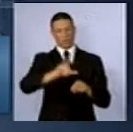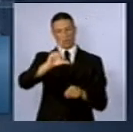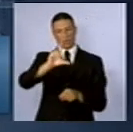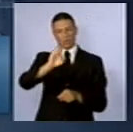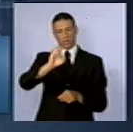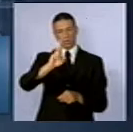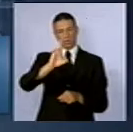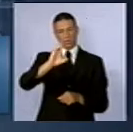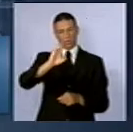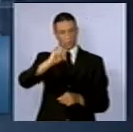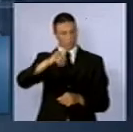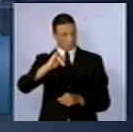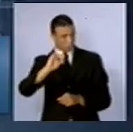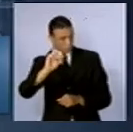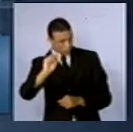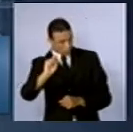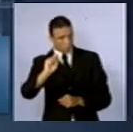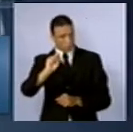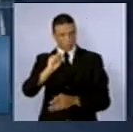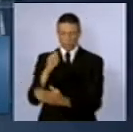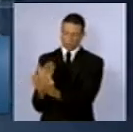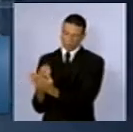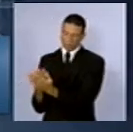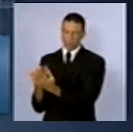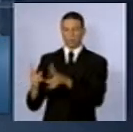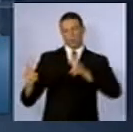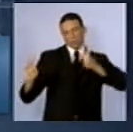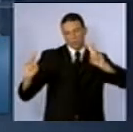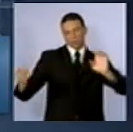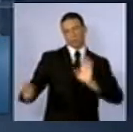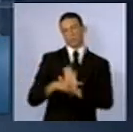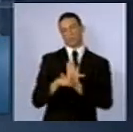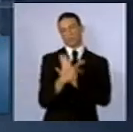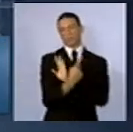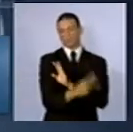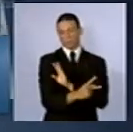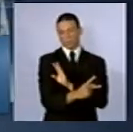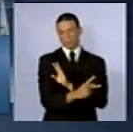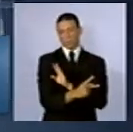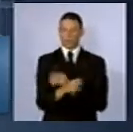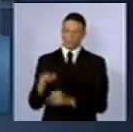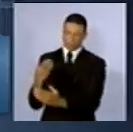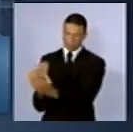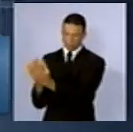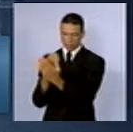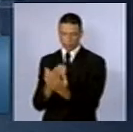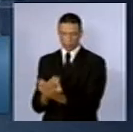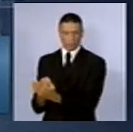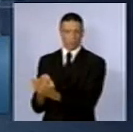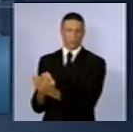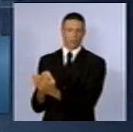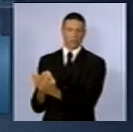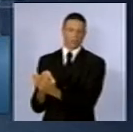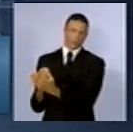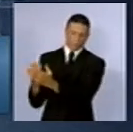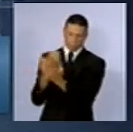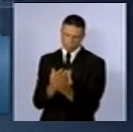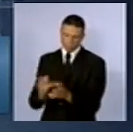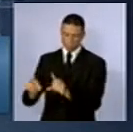H são estudos desse tipo Então nesse tipo de estudo né Nós ah